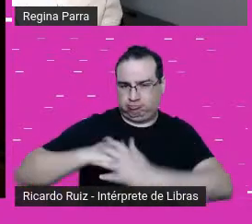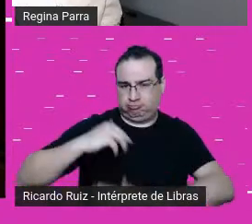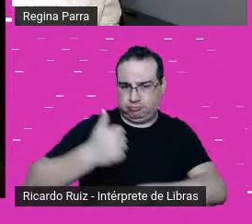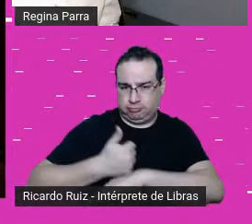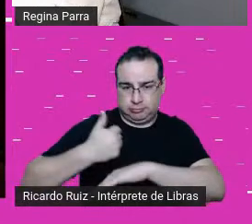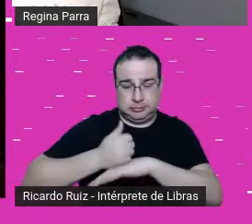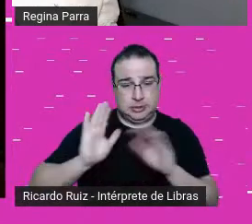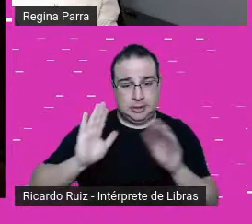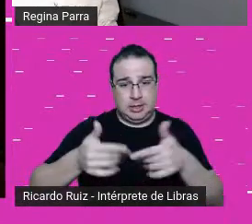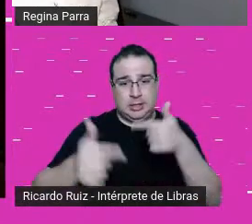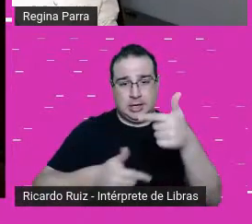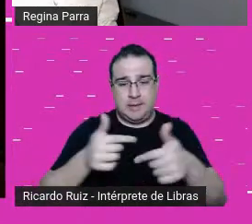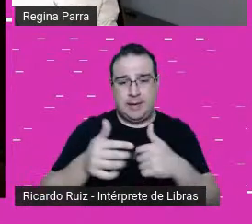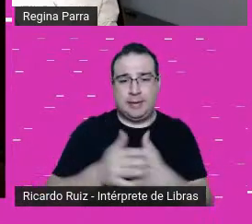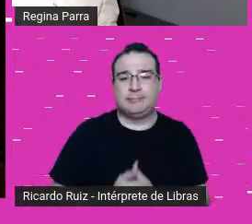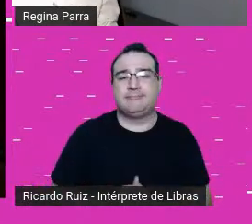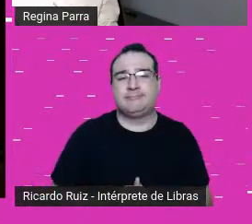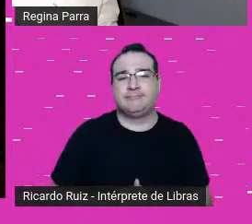hoje em dia,